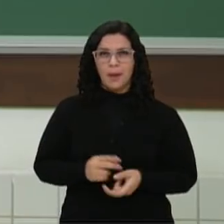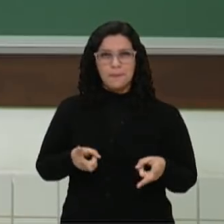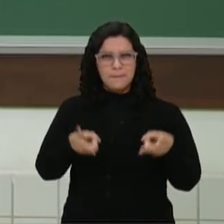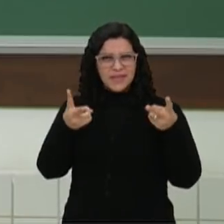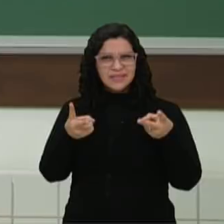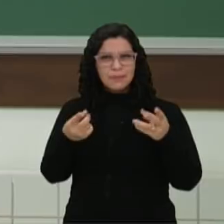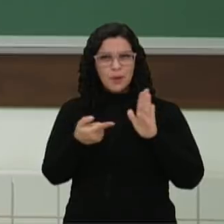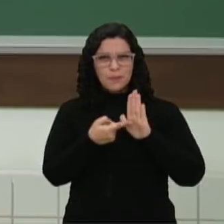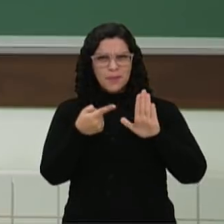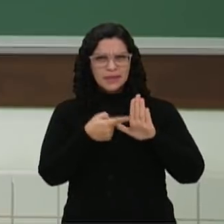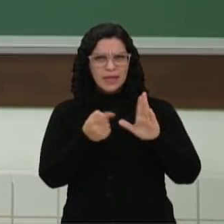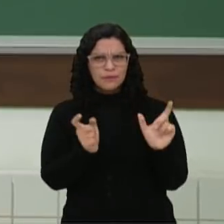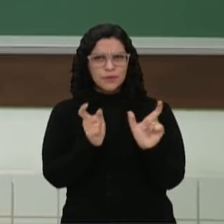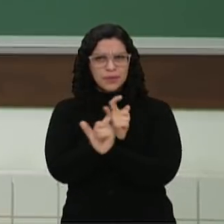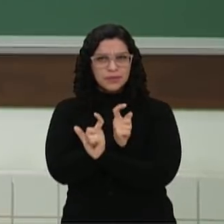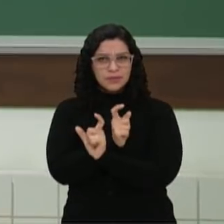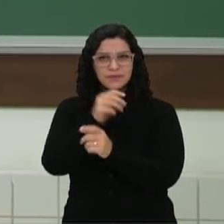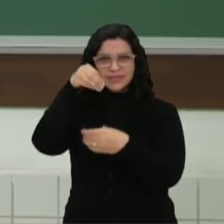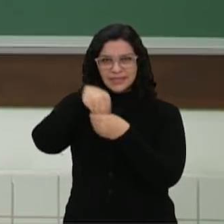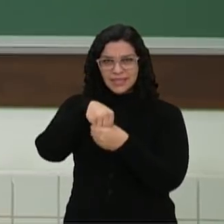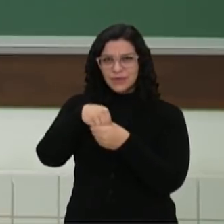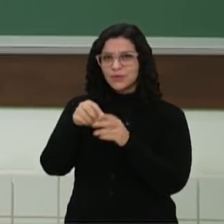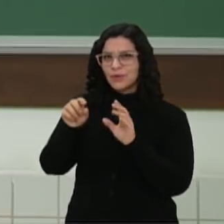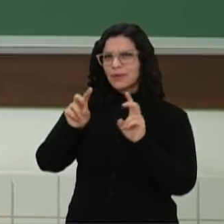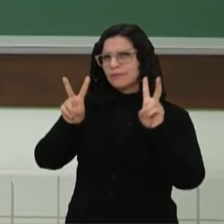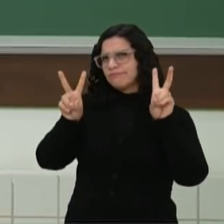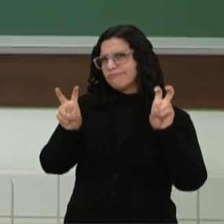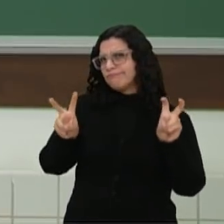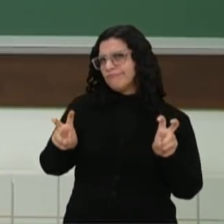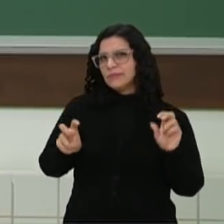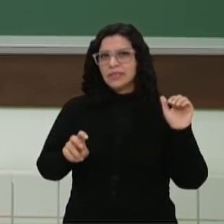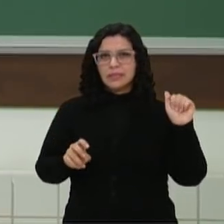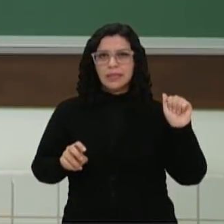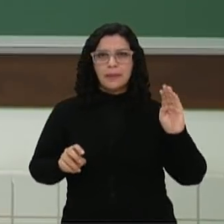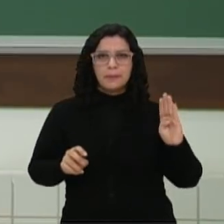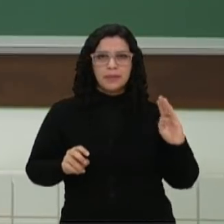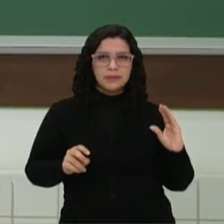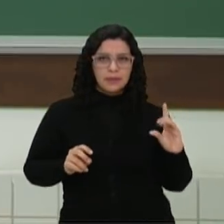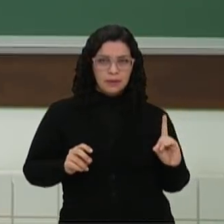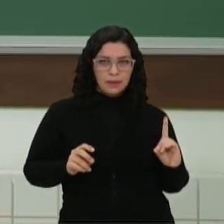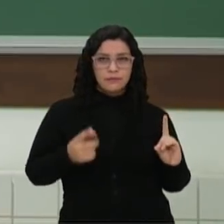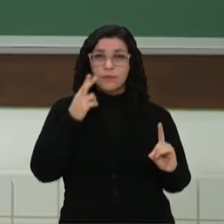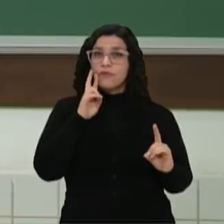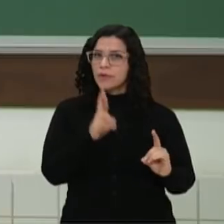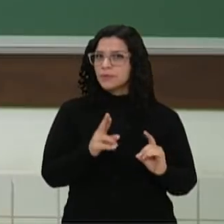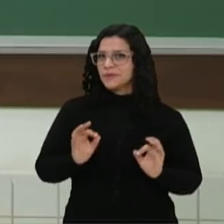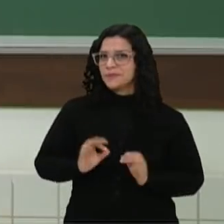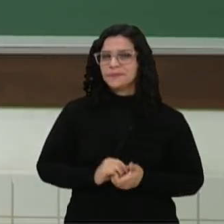Identificou essas figuras de linguagem presentes aqui nos trechos? Confira a resposta, então.